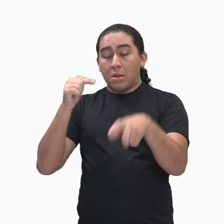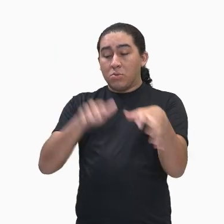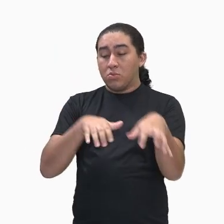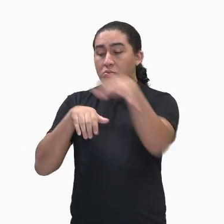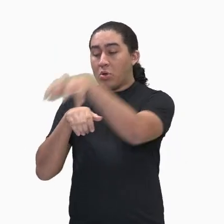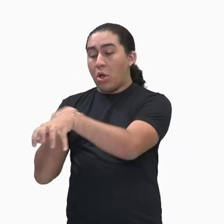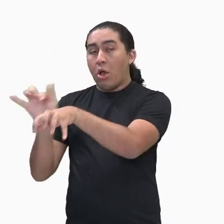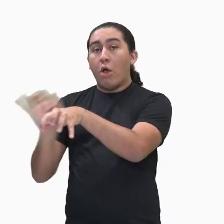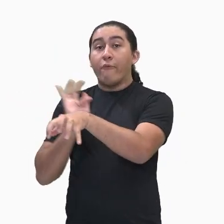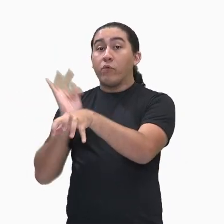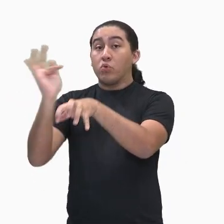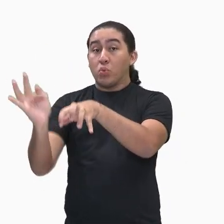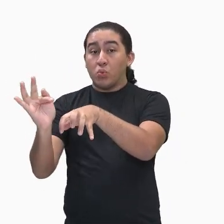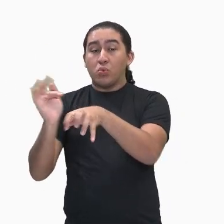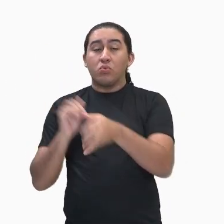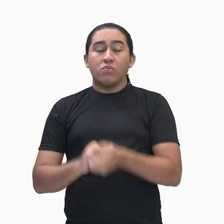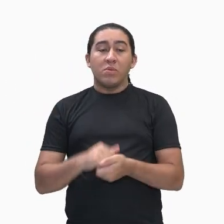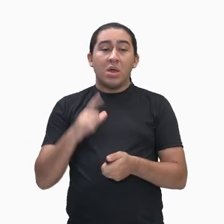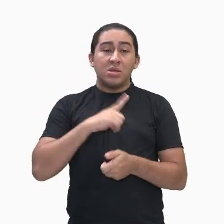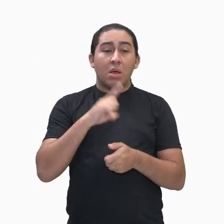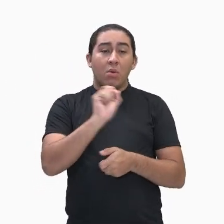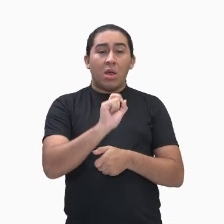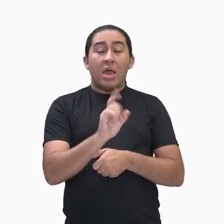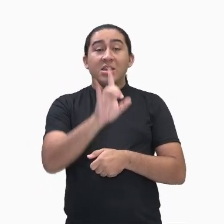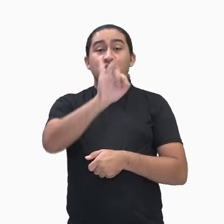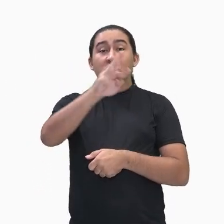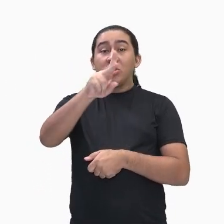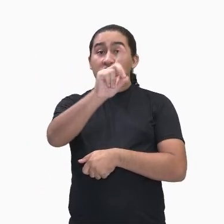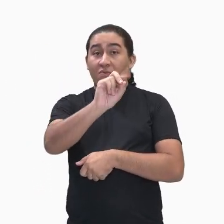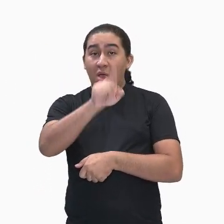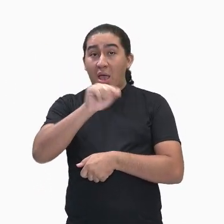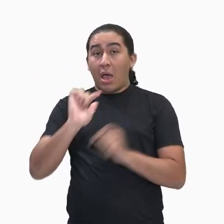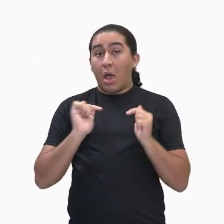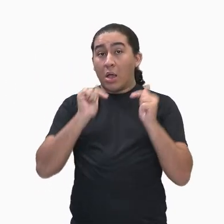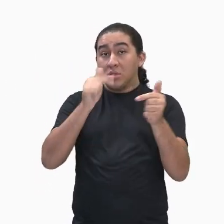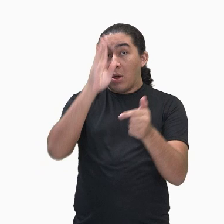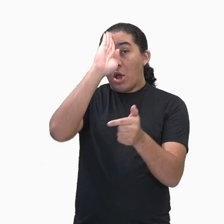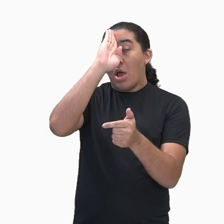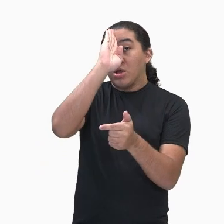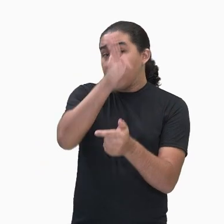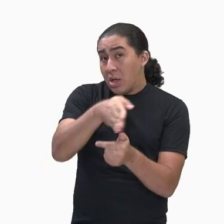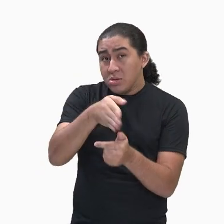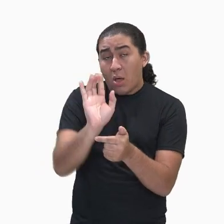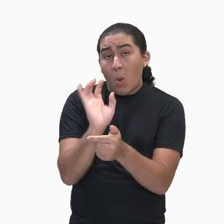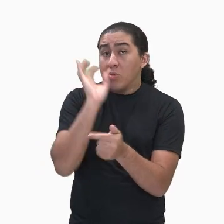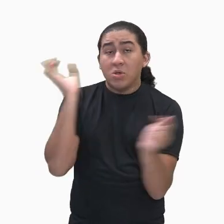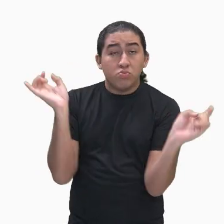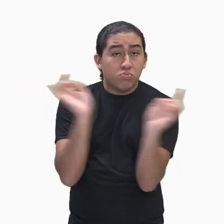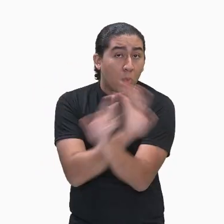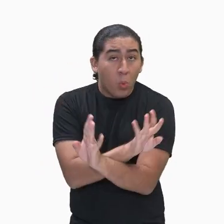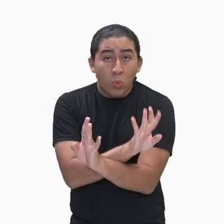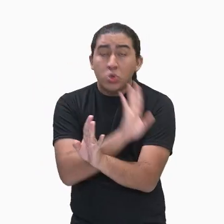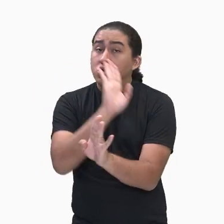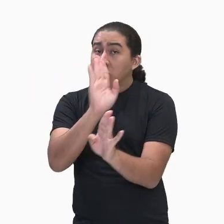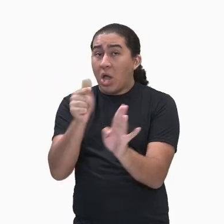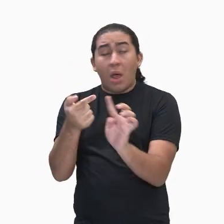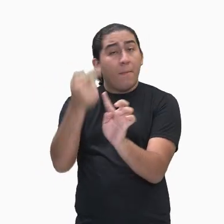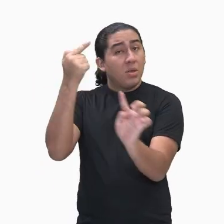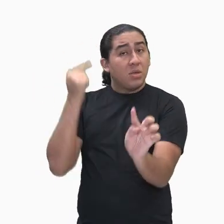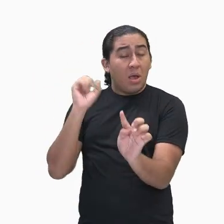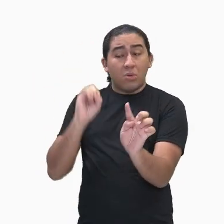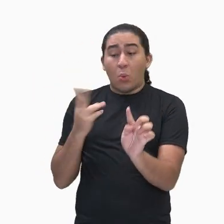O indicativo são as ações concretas, né? Ele vai acontecer, ou já